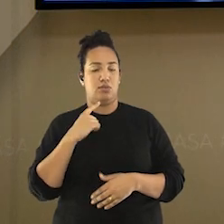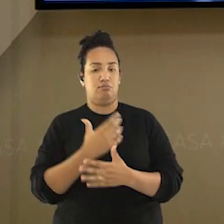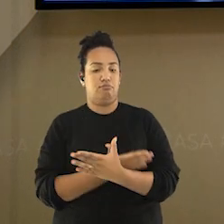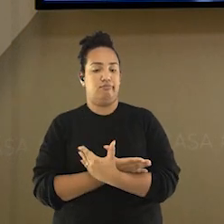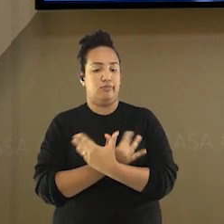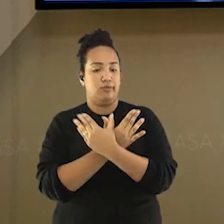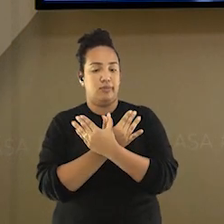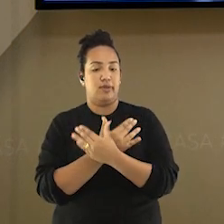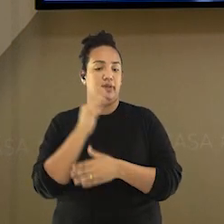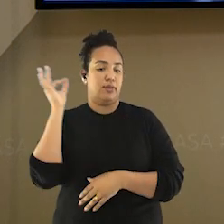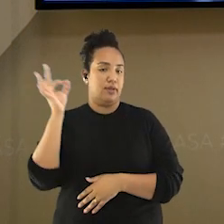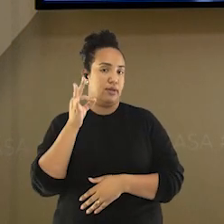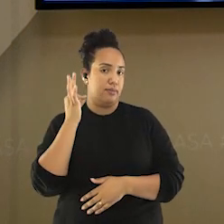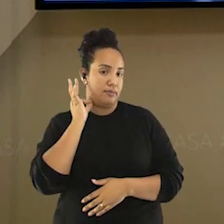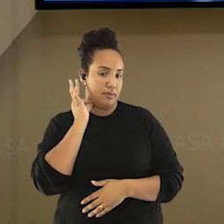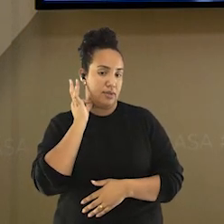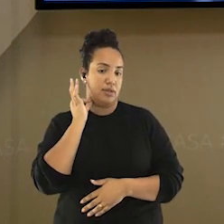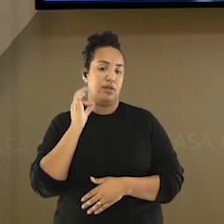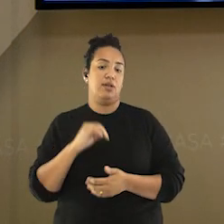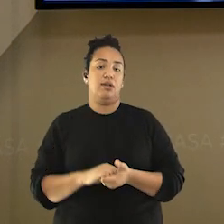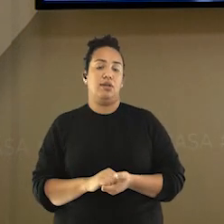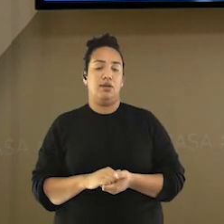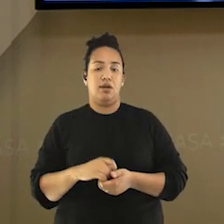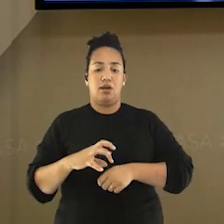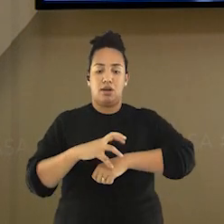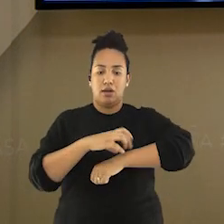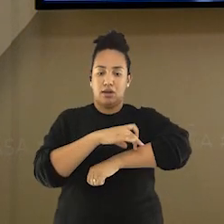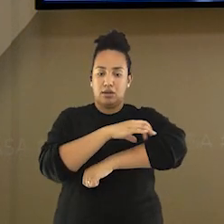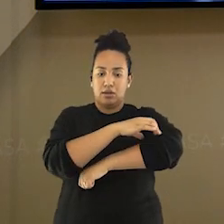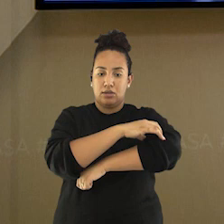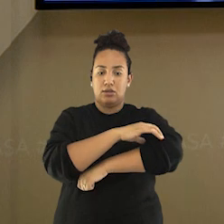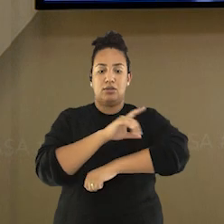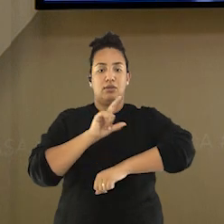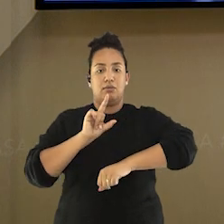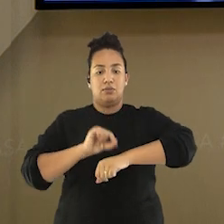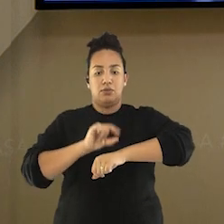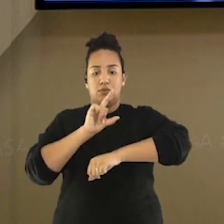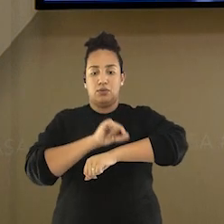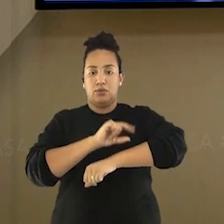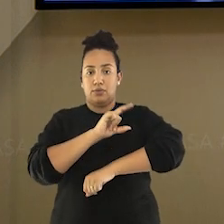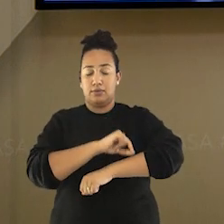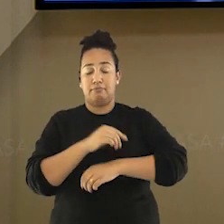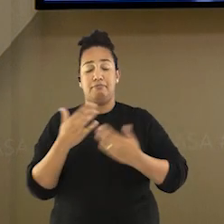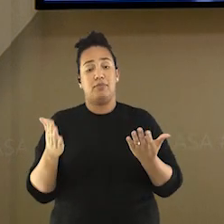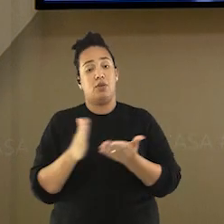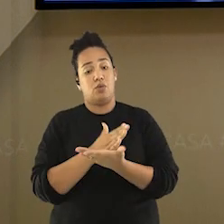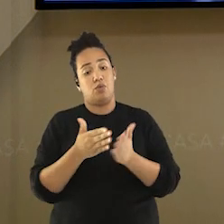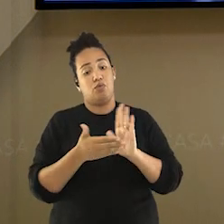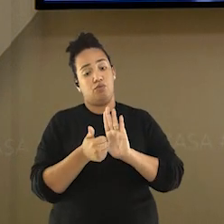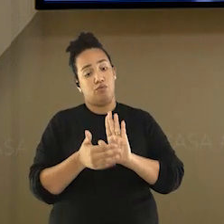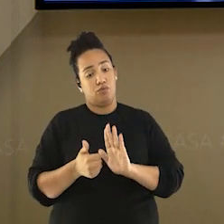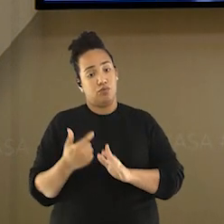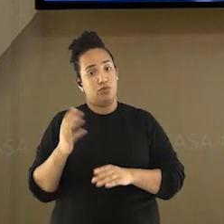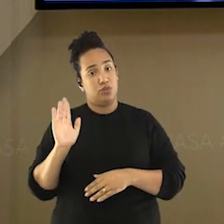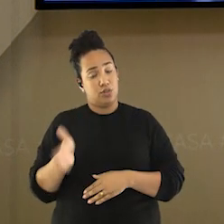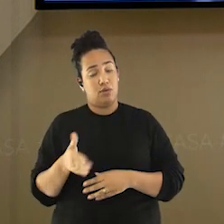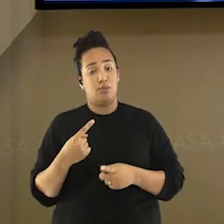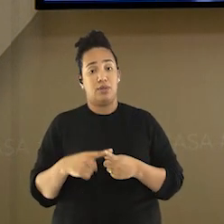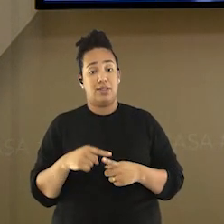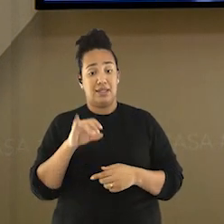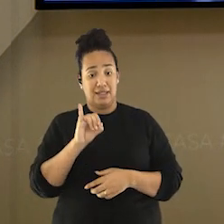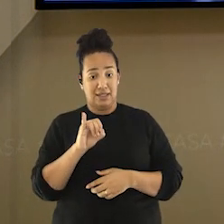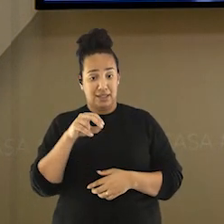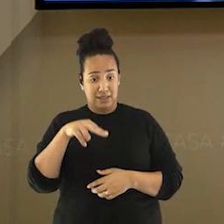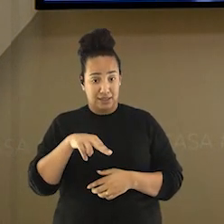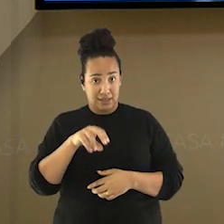piolho de cobra, abelha, aranha, lacraia, pulga. Bem, aí a gente já elimina alguns porque insetos têm 6 patas,